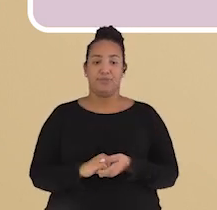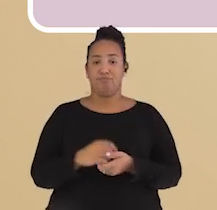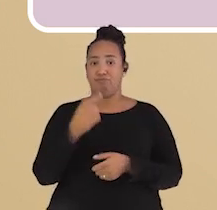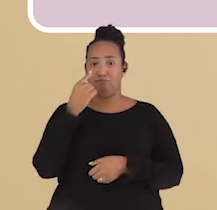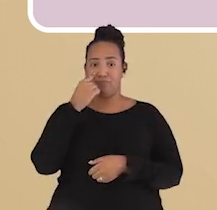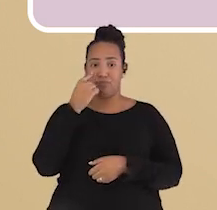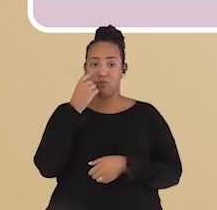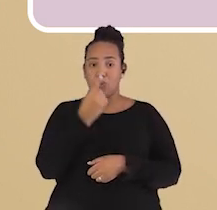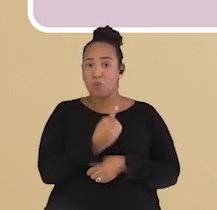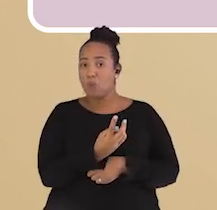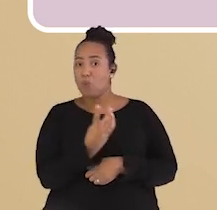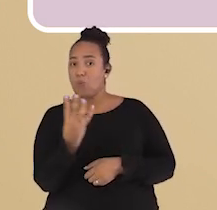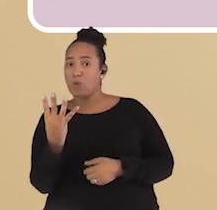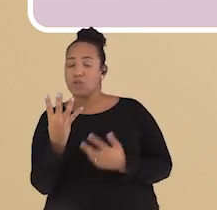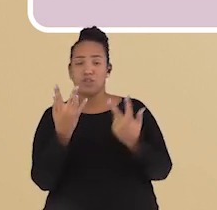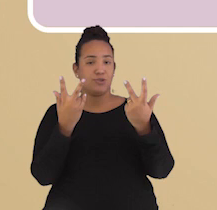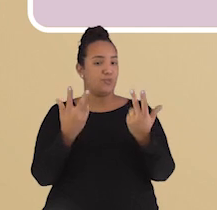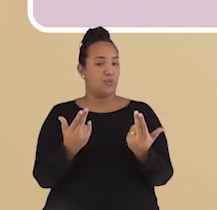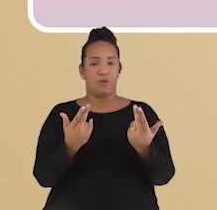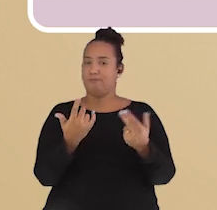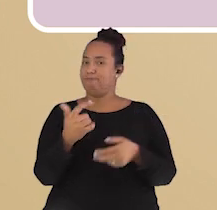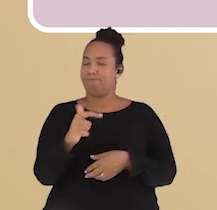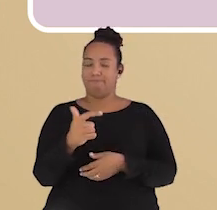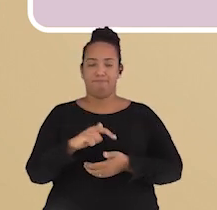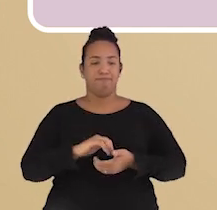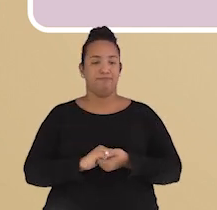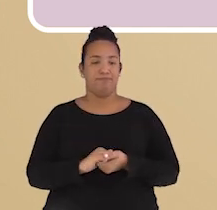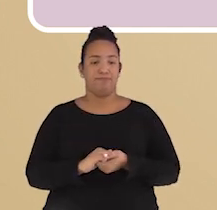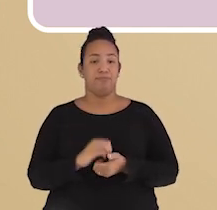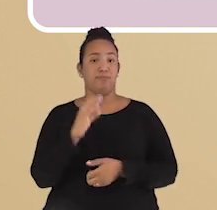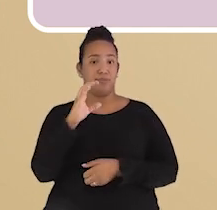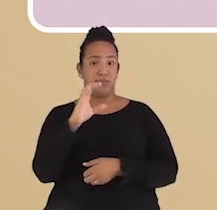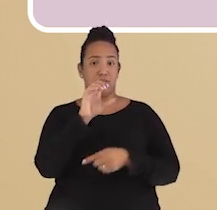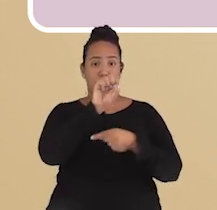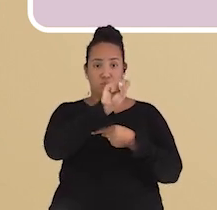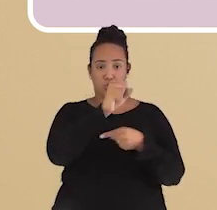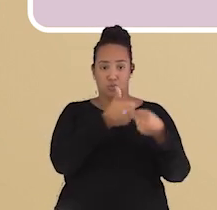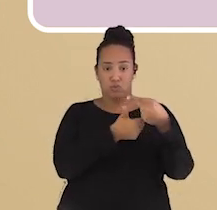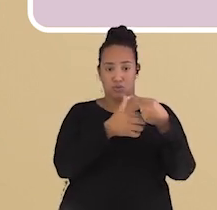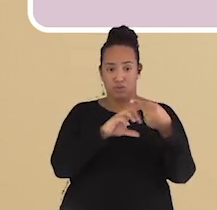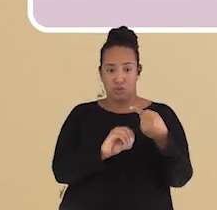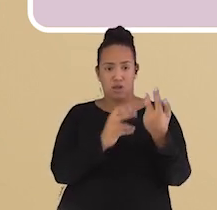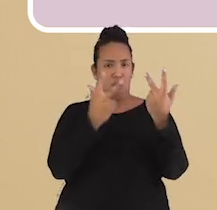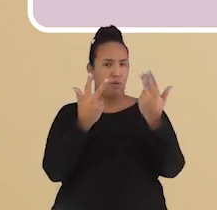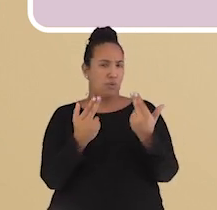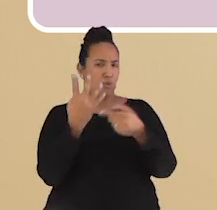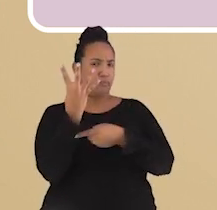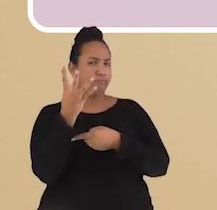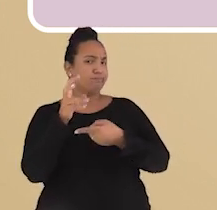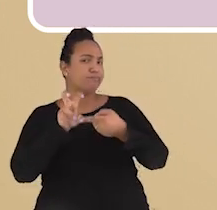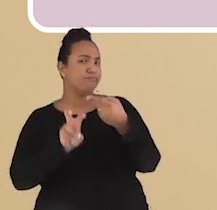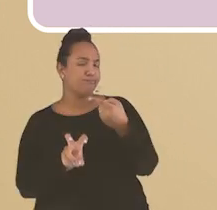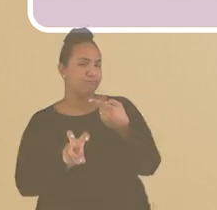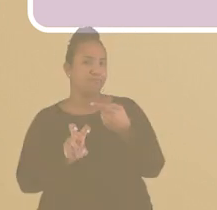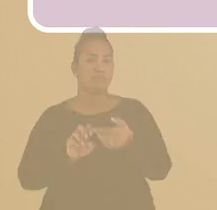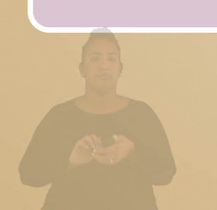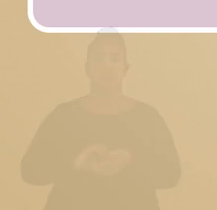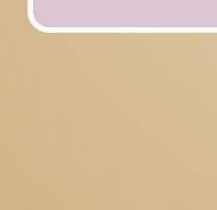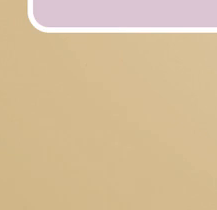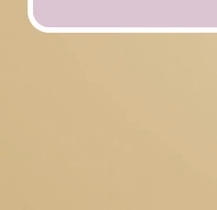à mesma parte do inteiro. Letra C. 8/10 é equivalente a